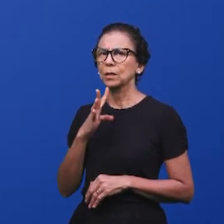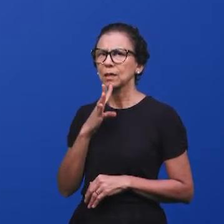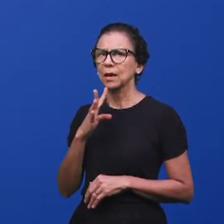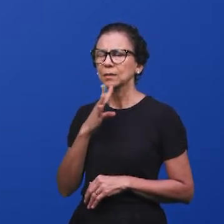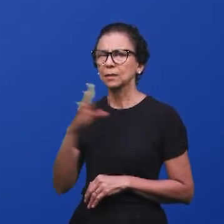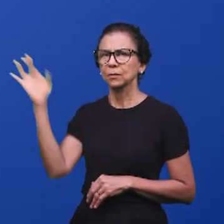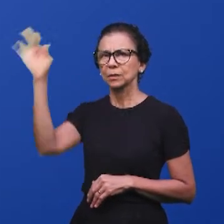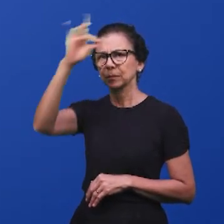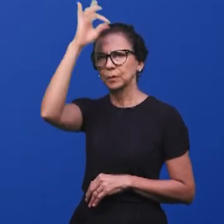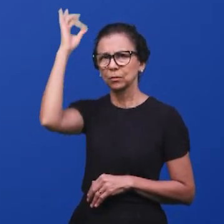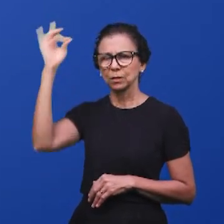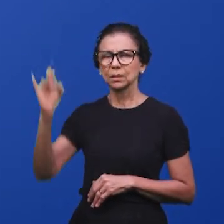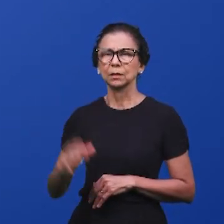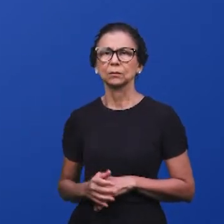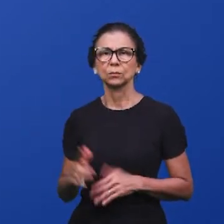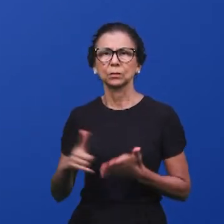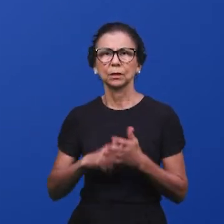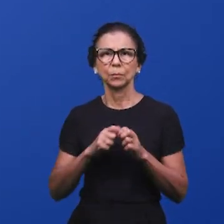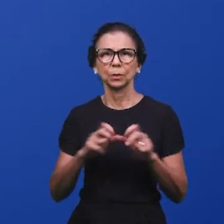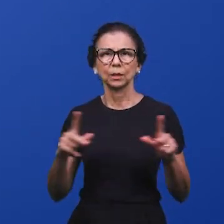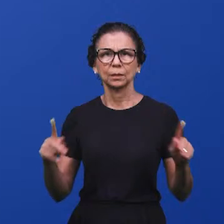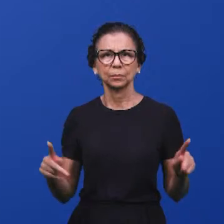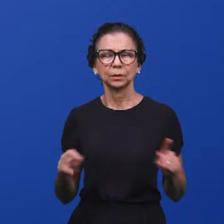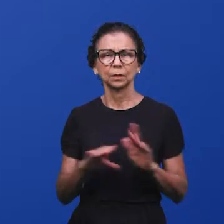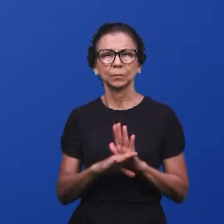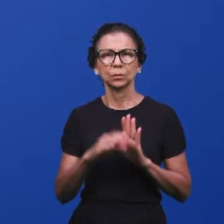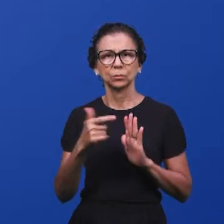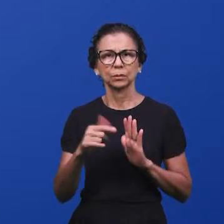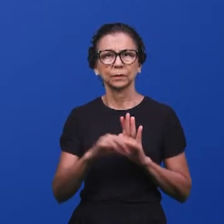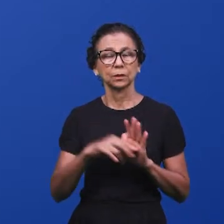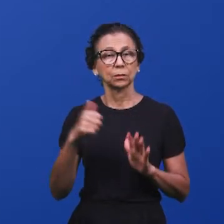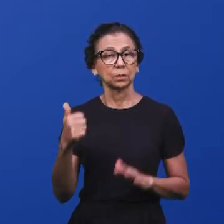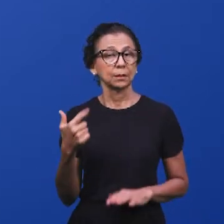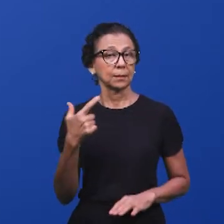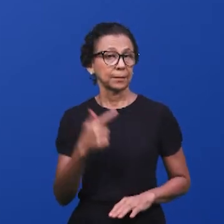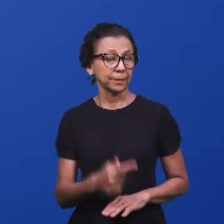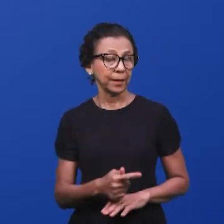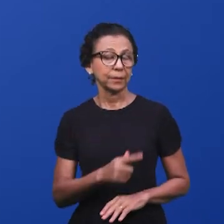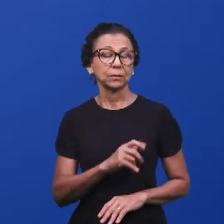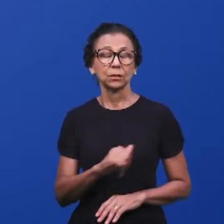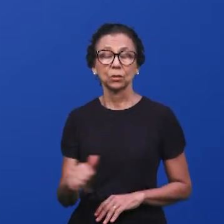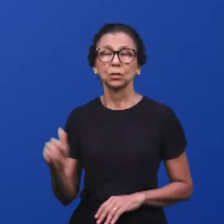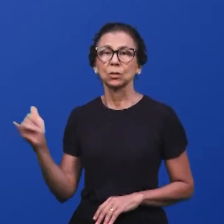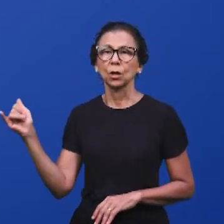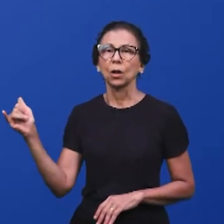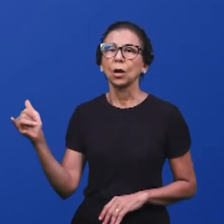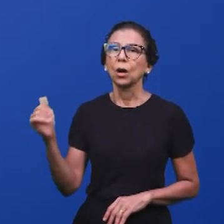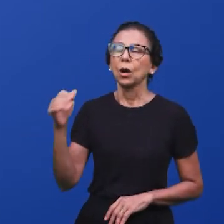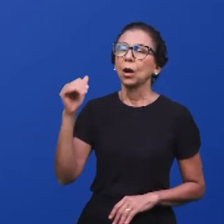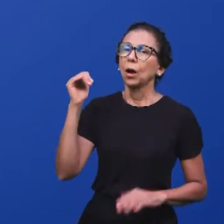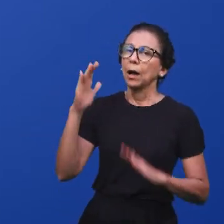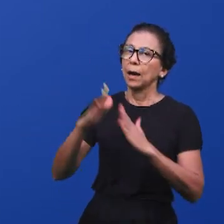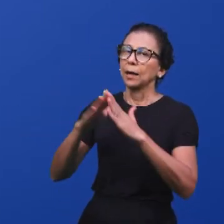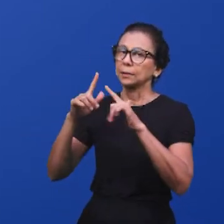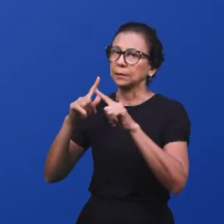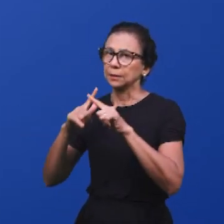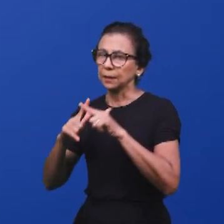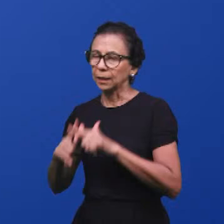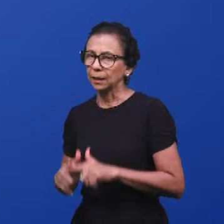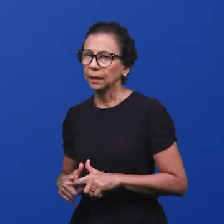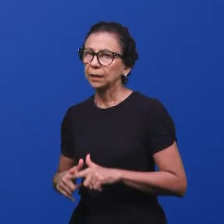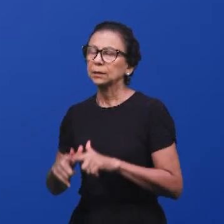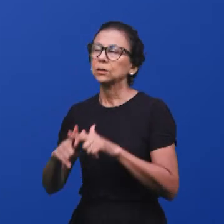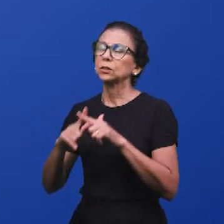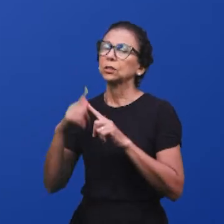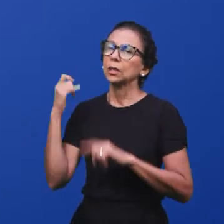capítulo 22:17, o Espírito e a esposa dizem vem. Então primeiro ela ouve a voz do Espírito Santo dizendo que Jesus vem, e